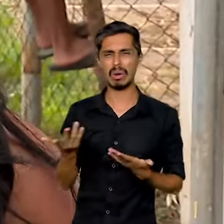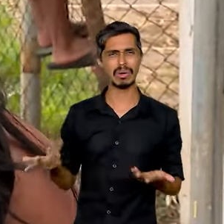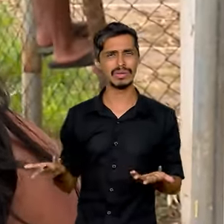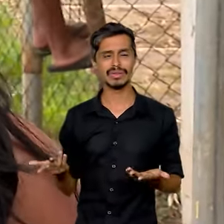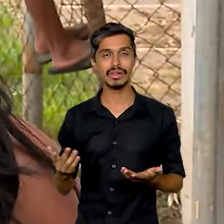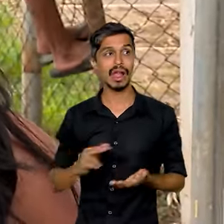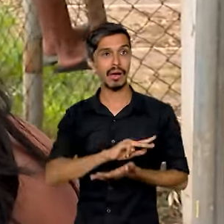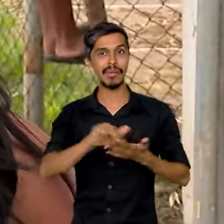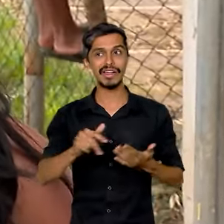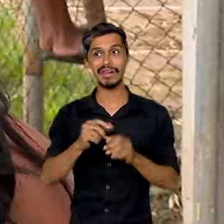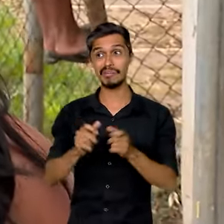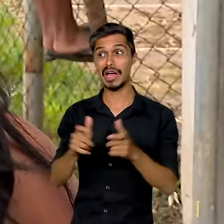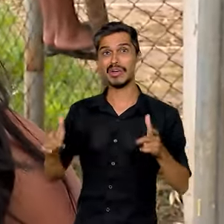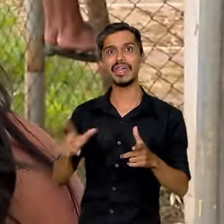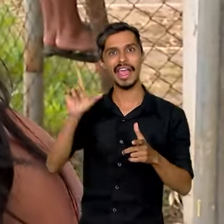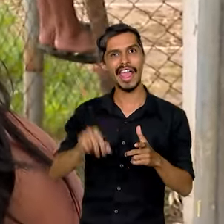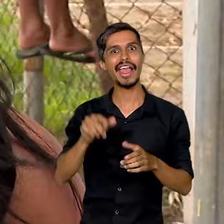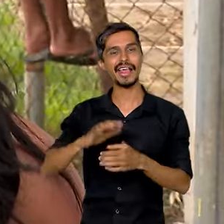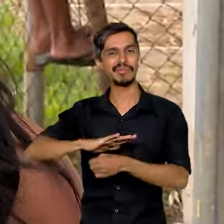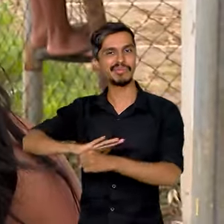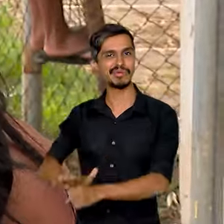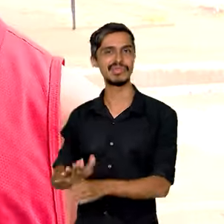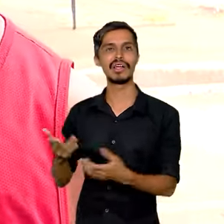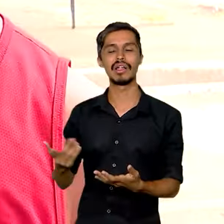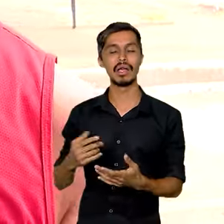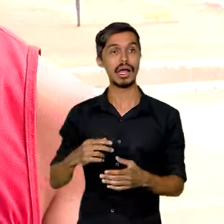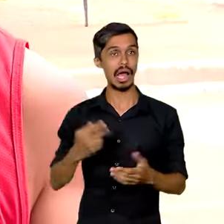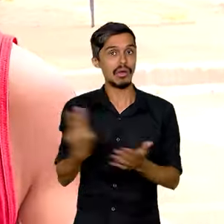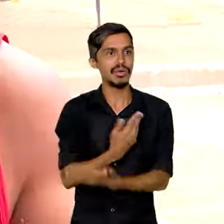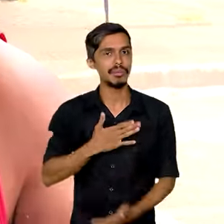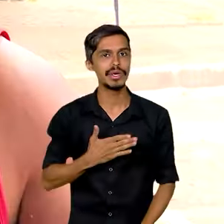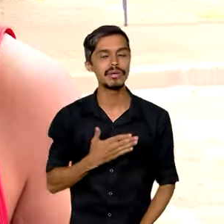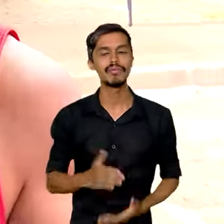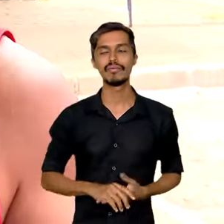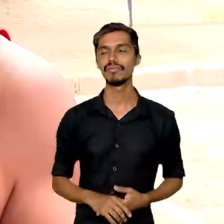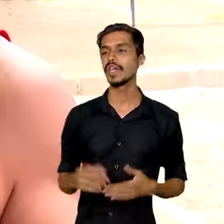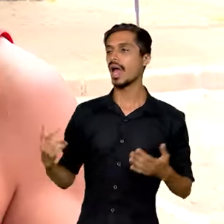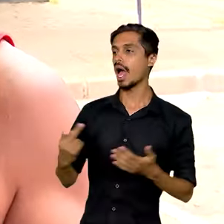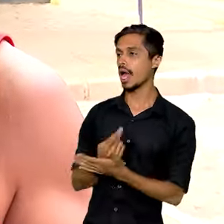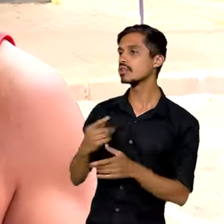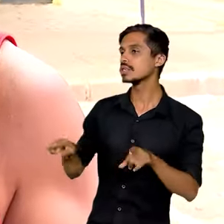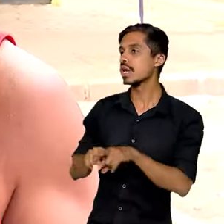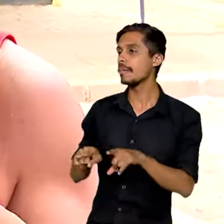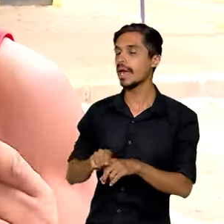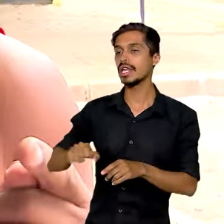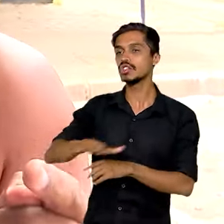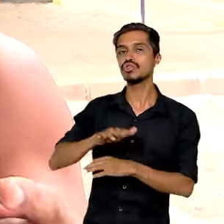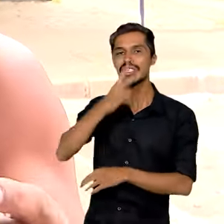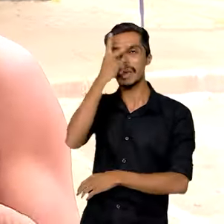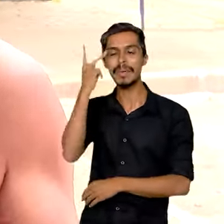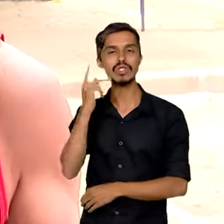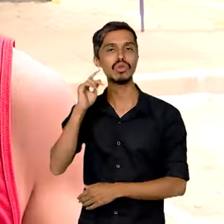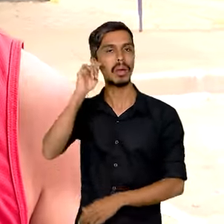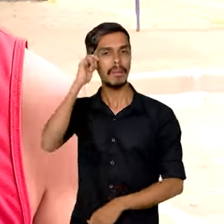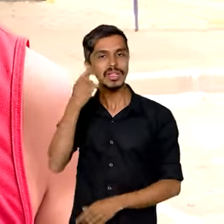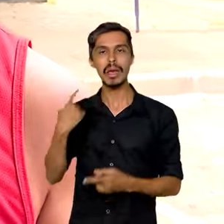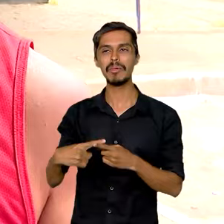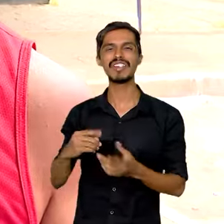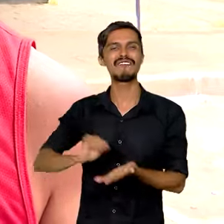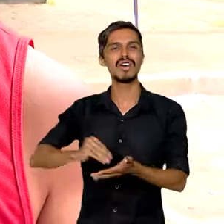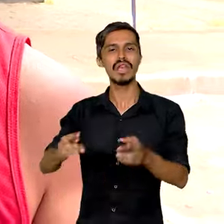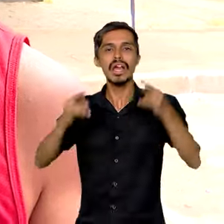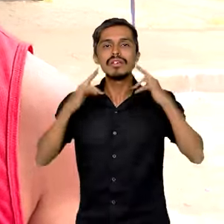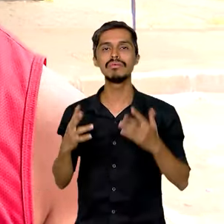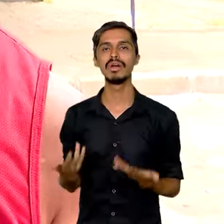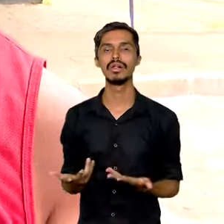A maioria das pessoas é. E aconteceu muito comigo. Como a situação do preto não tem respeito,